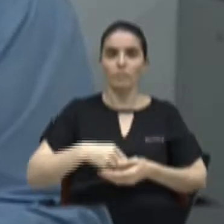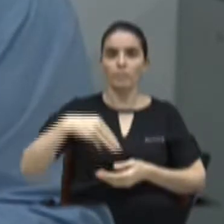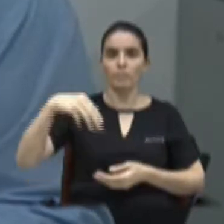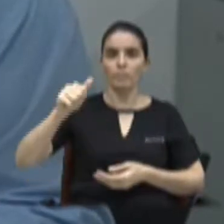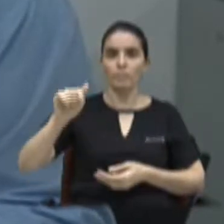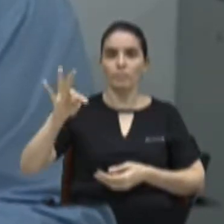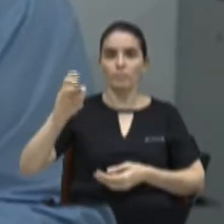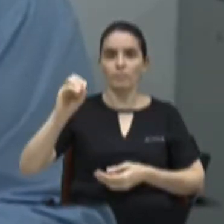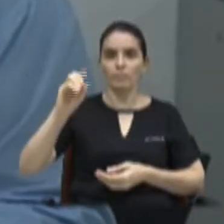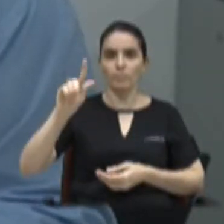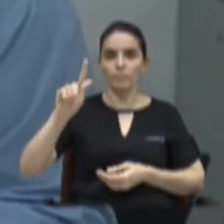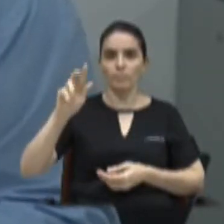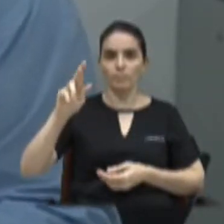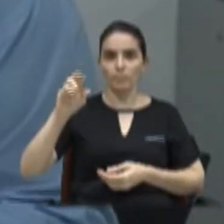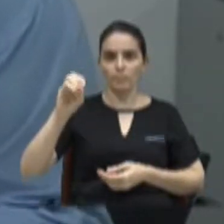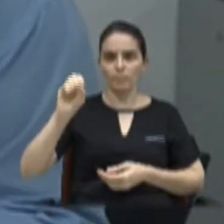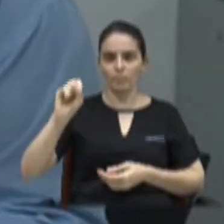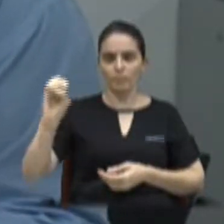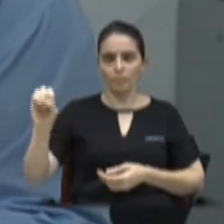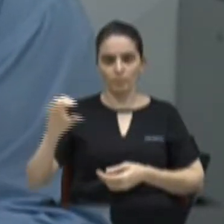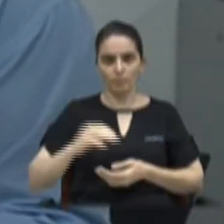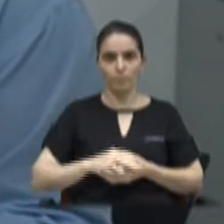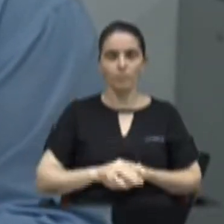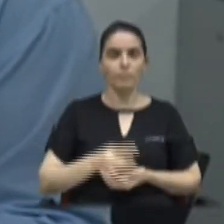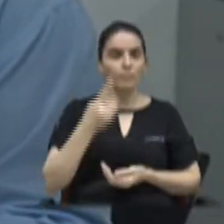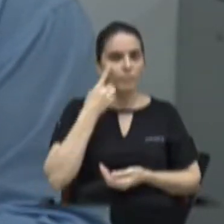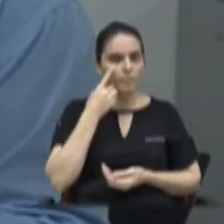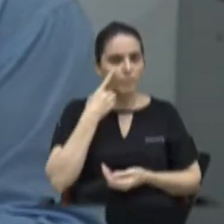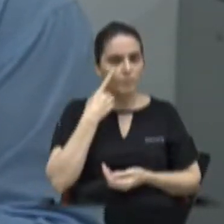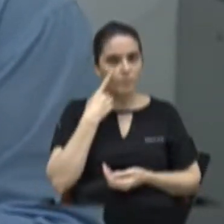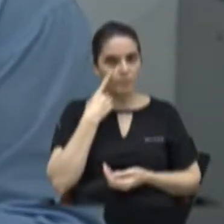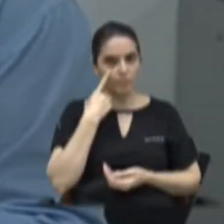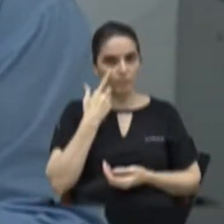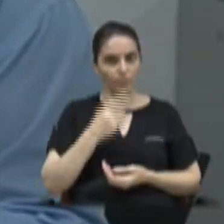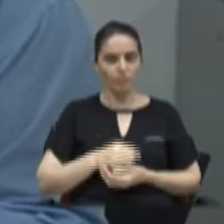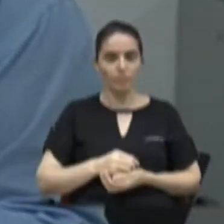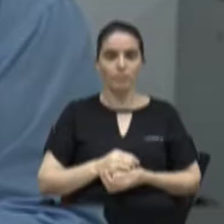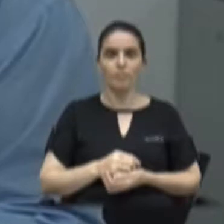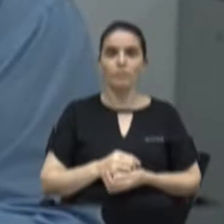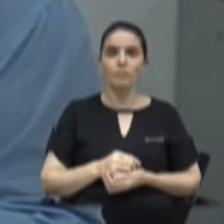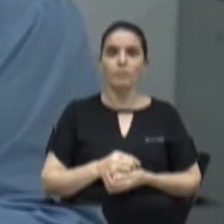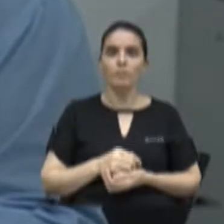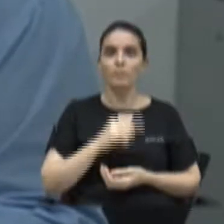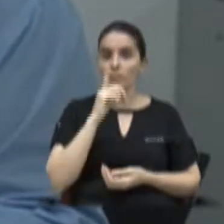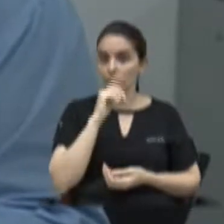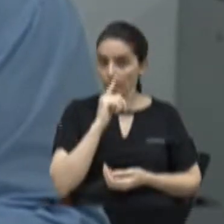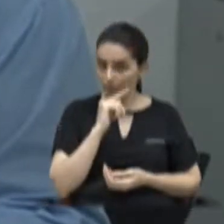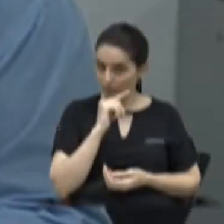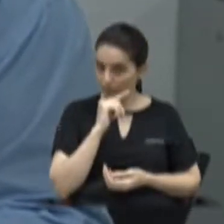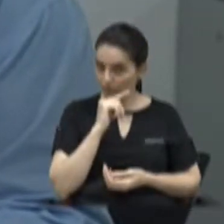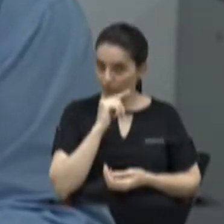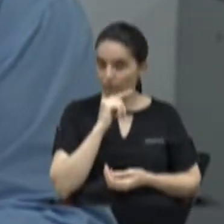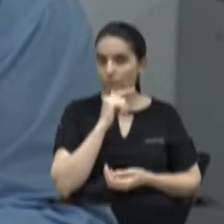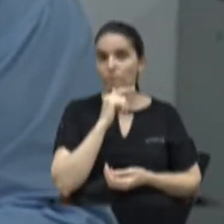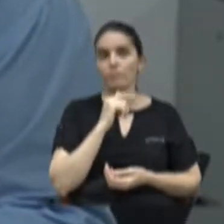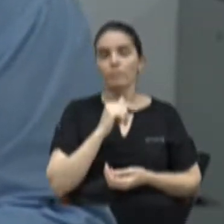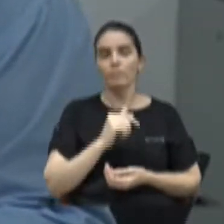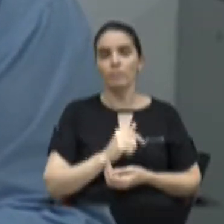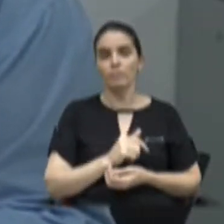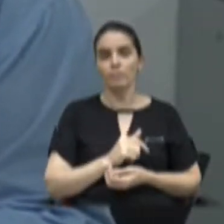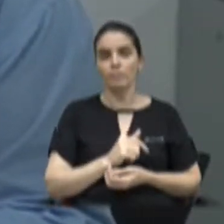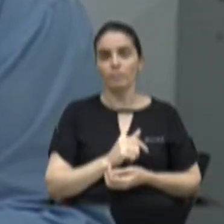diz... tendo em vista que tão somente estabelece o fornecimento